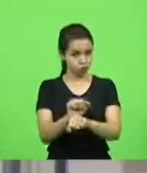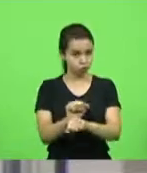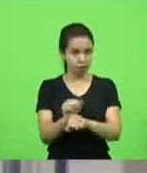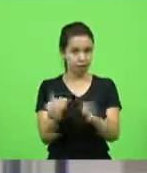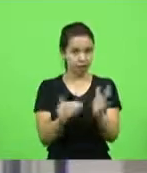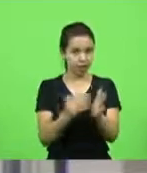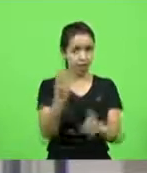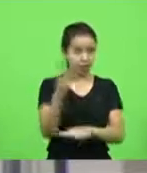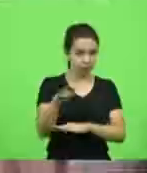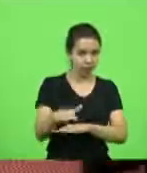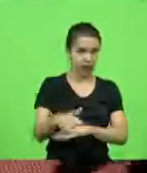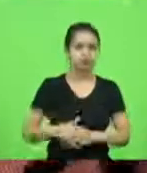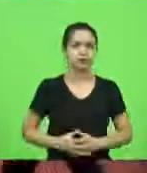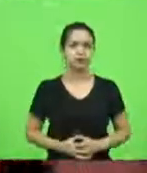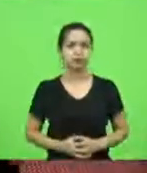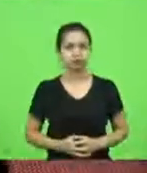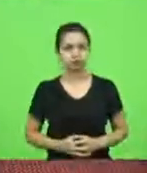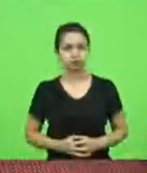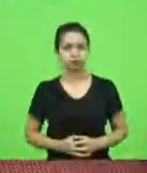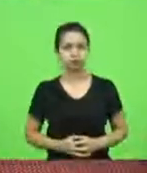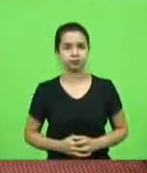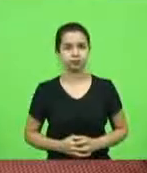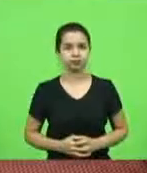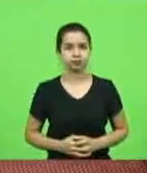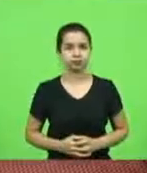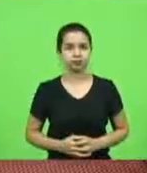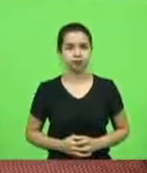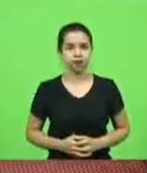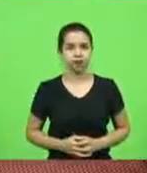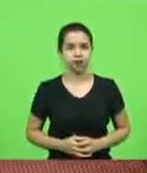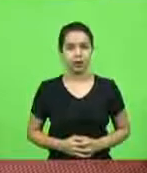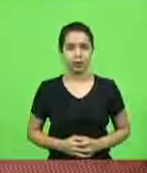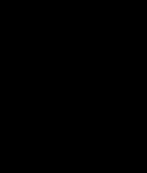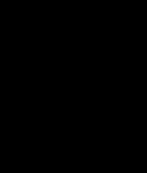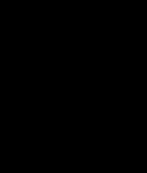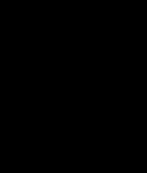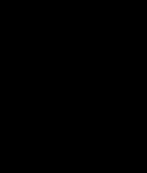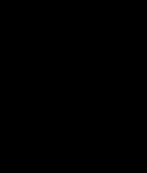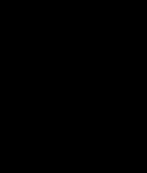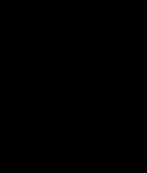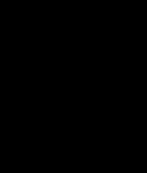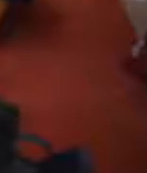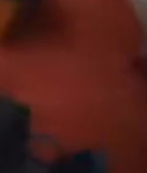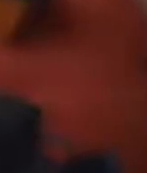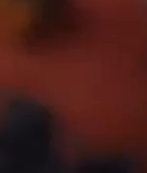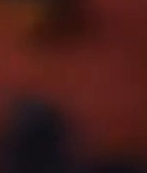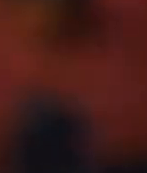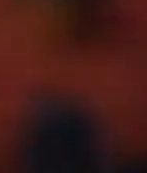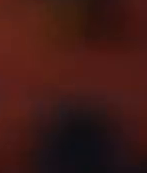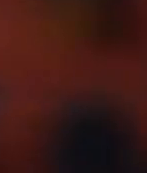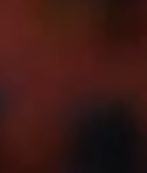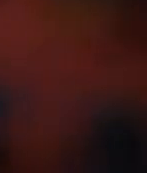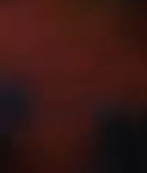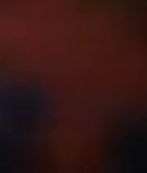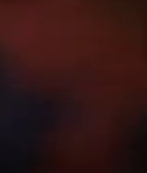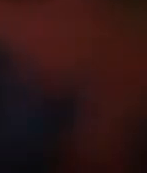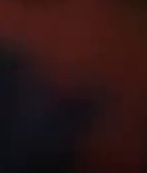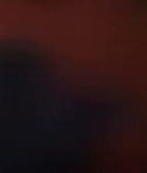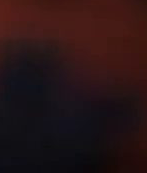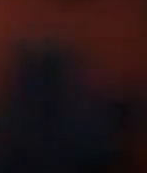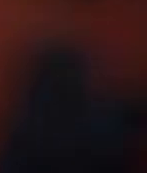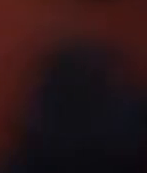16 horas E aí E aí